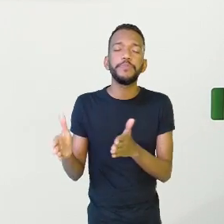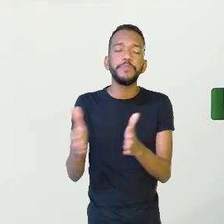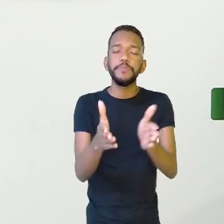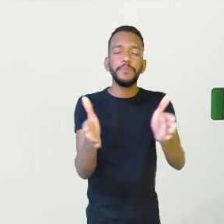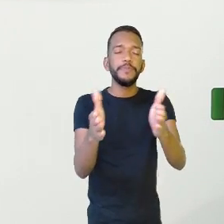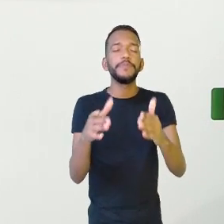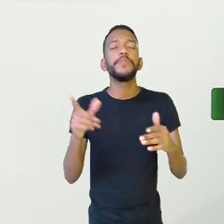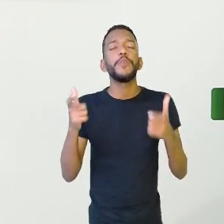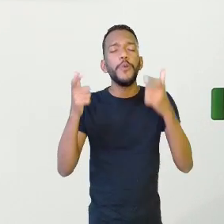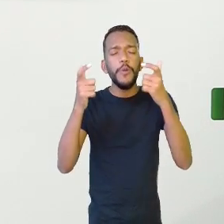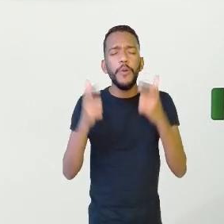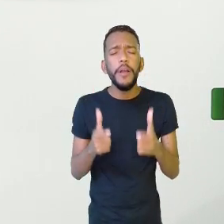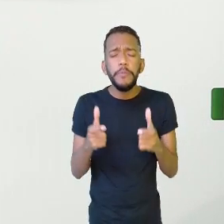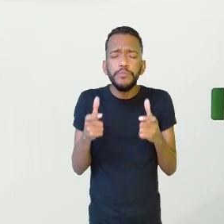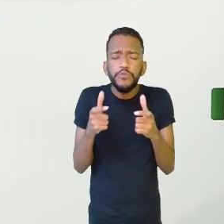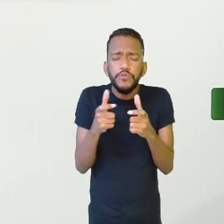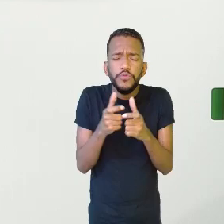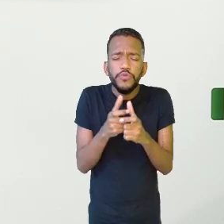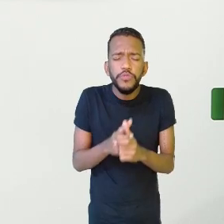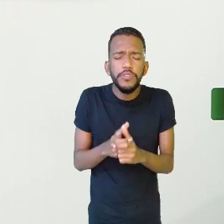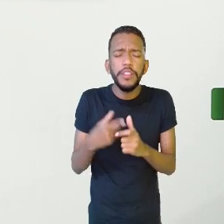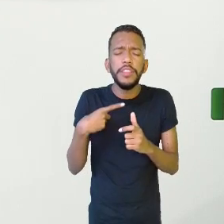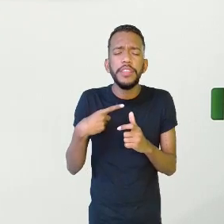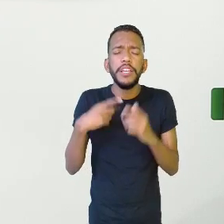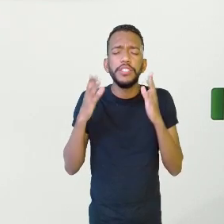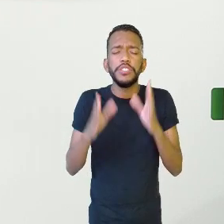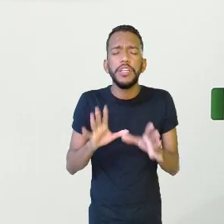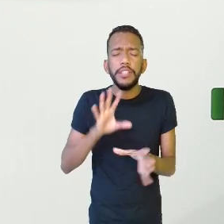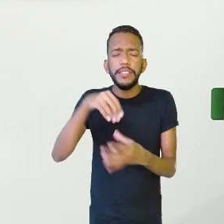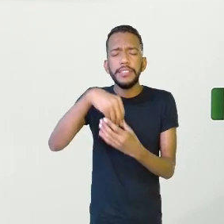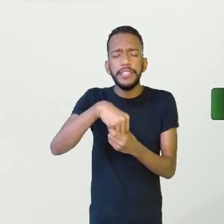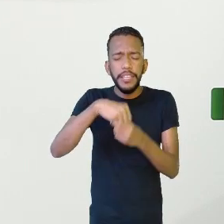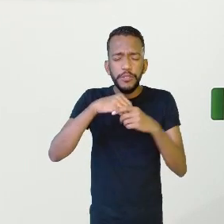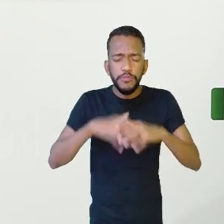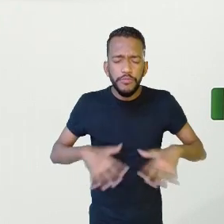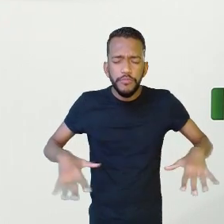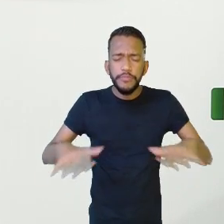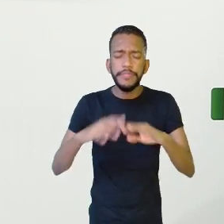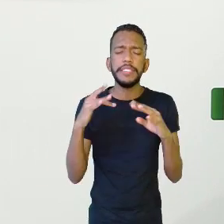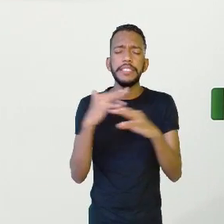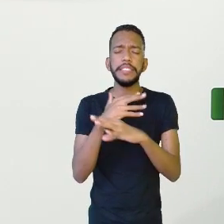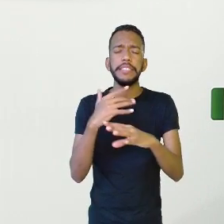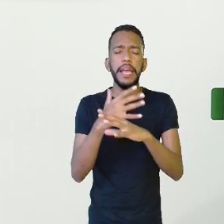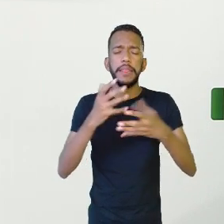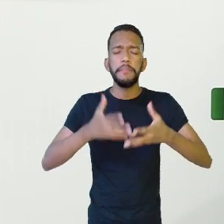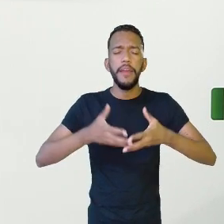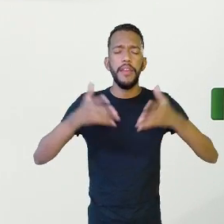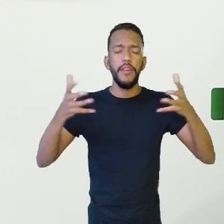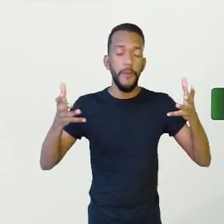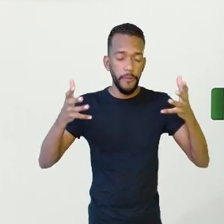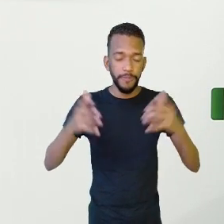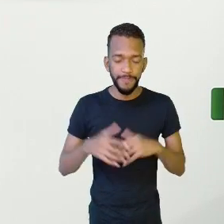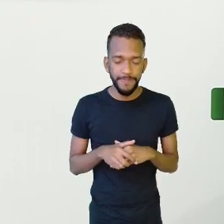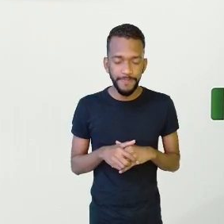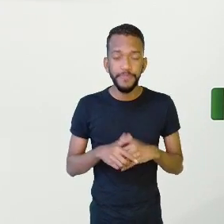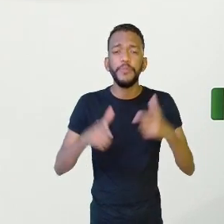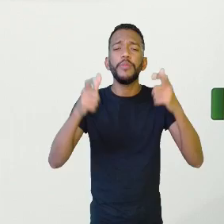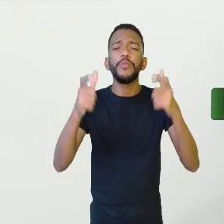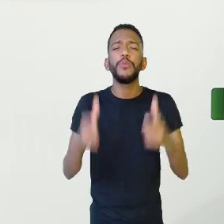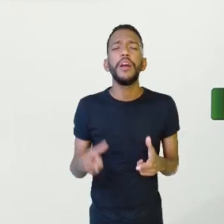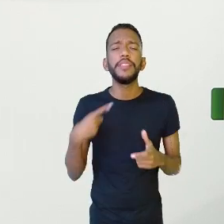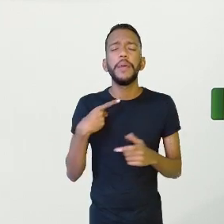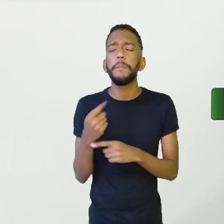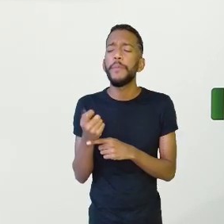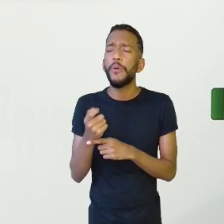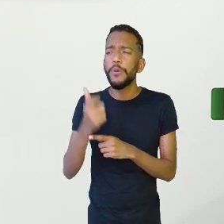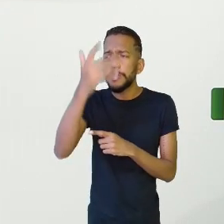lugar pequeno fazendo parte de uma cidade maior. Nesse lugar moram poucos